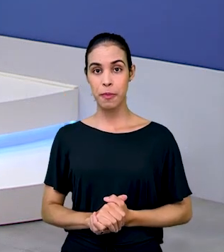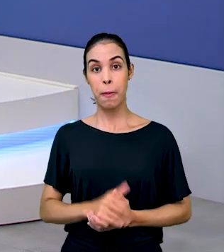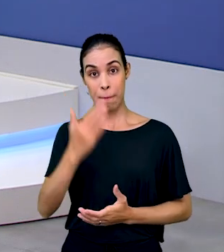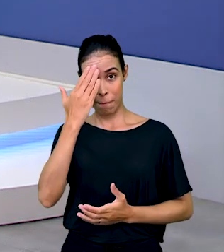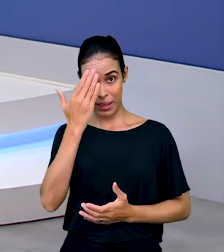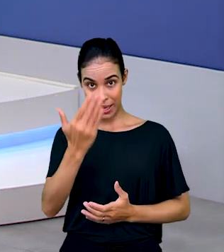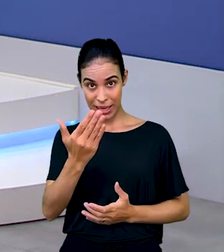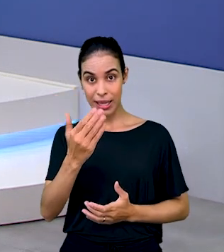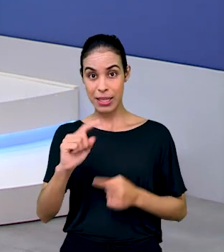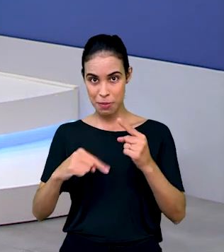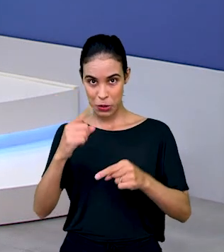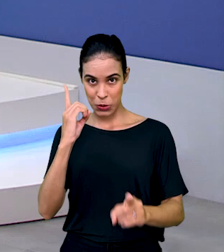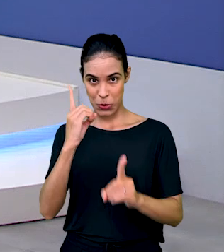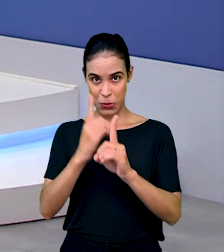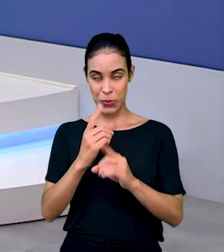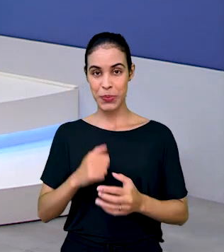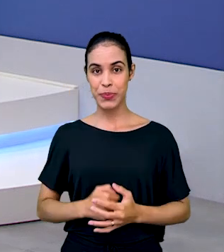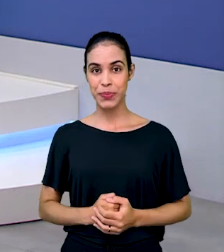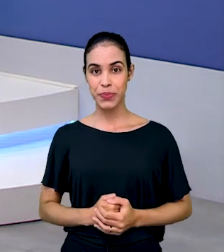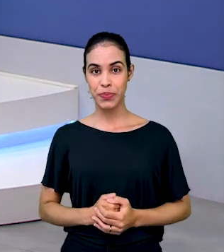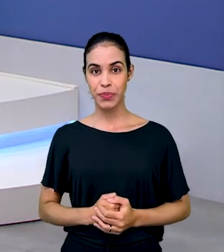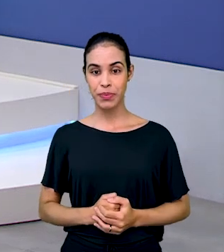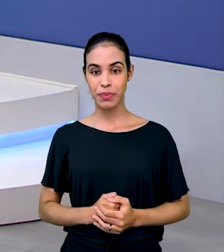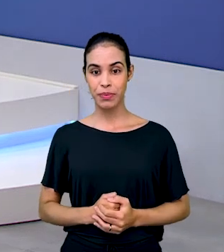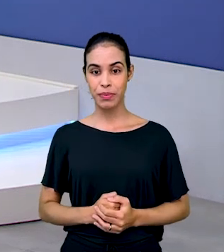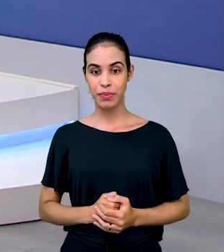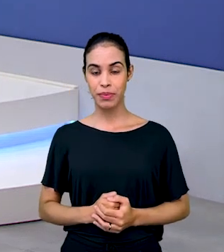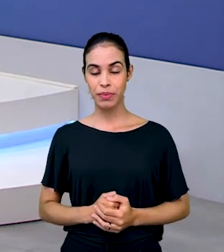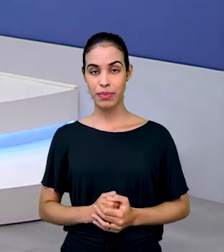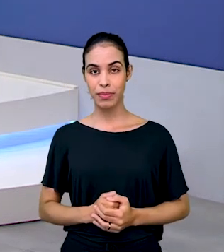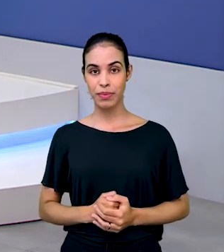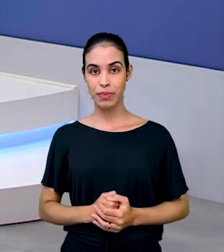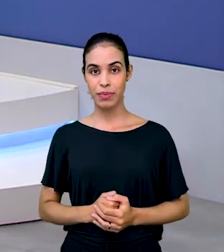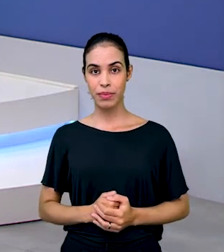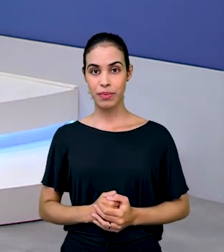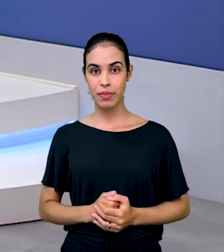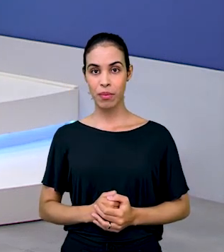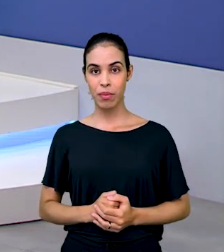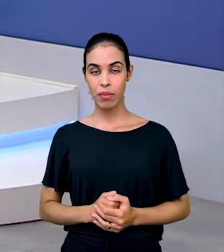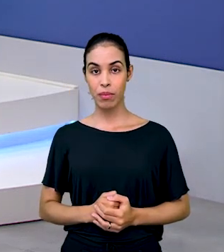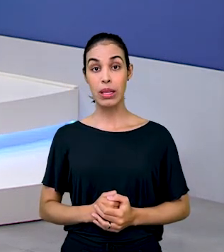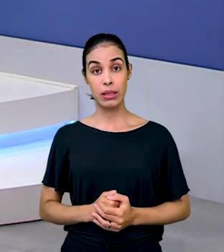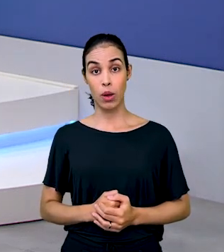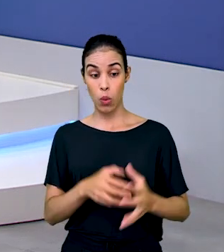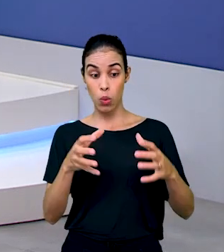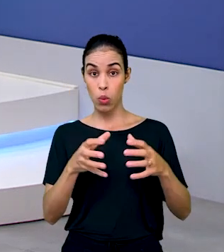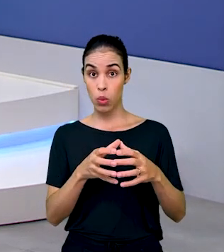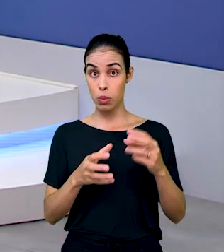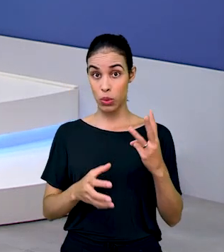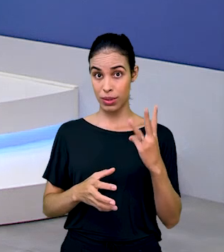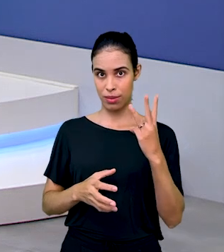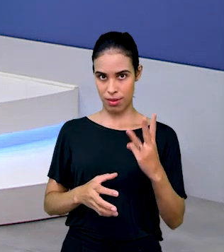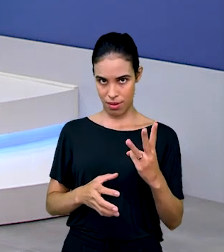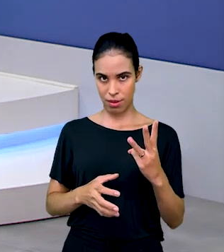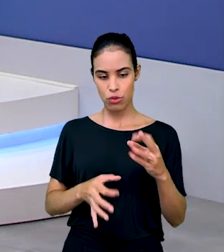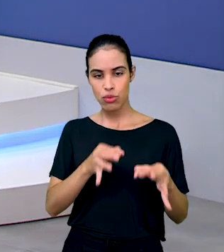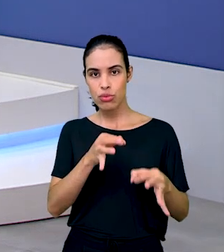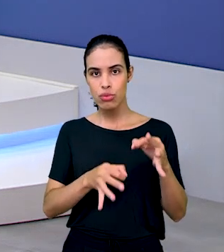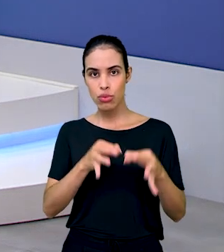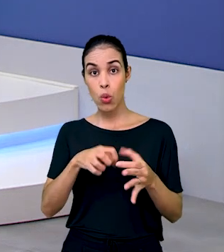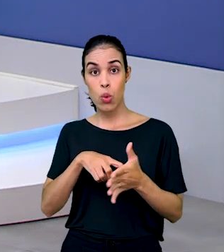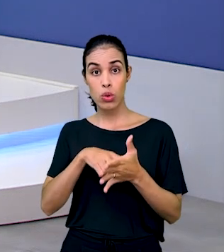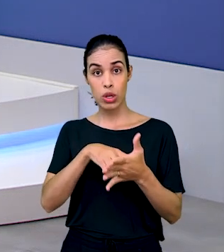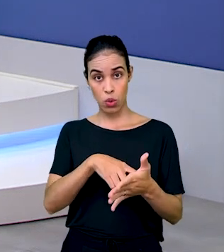Rossini. Muito obrigada, Rossini. Até a próxima. Dando continuidade ao nosso giro, a 3ª turma manteve decisão